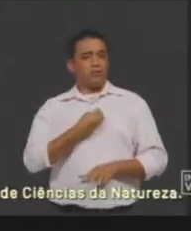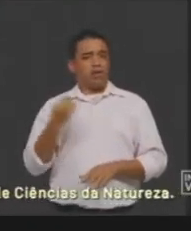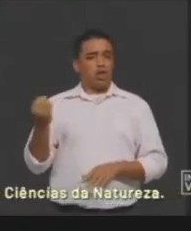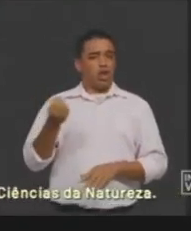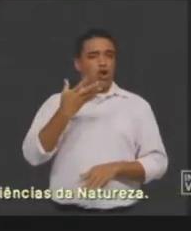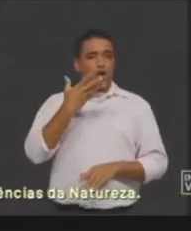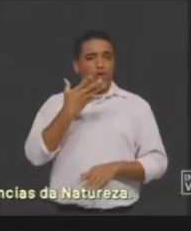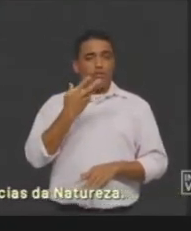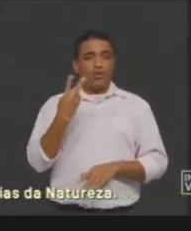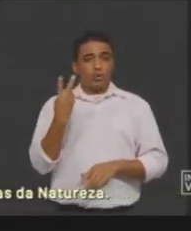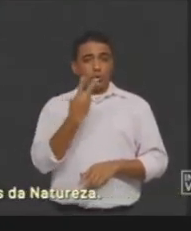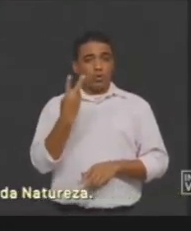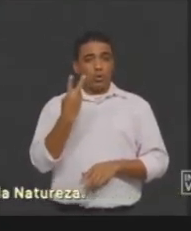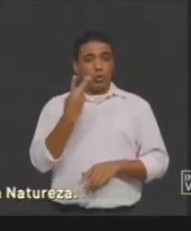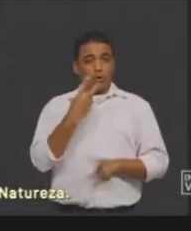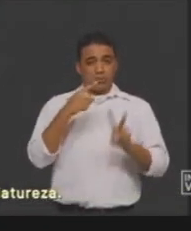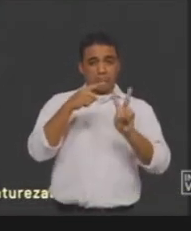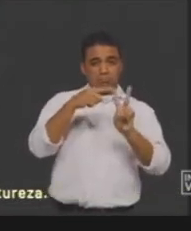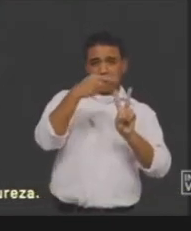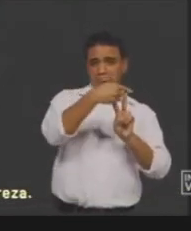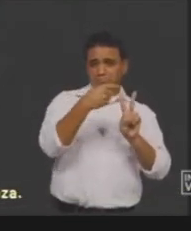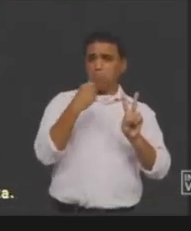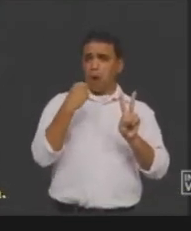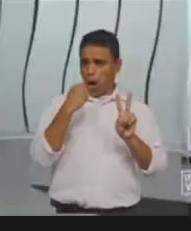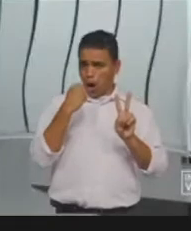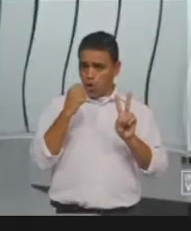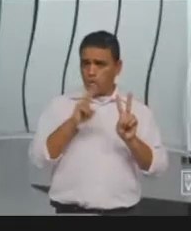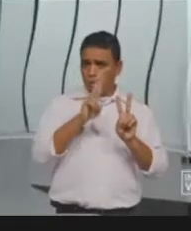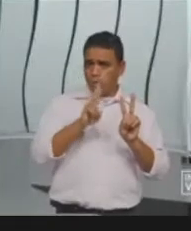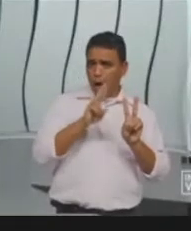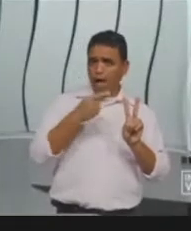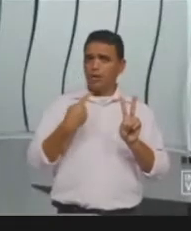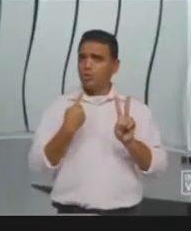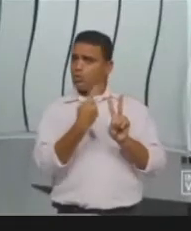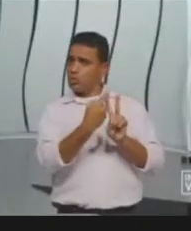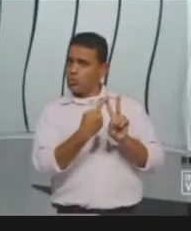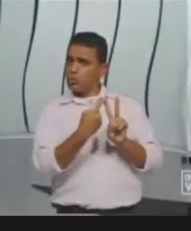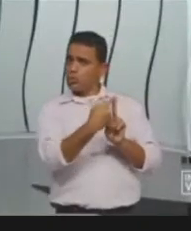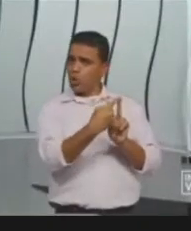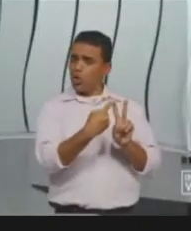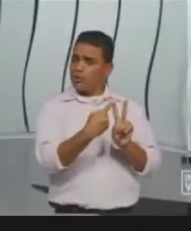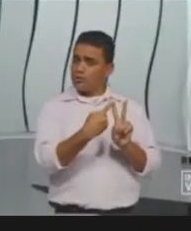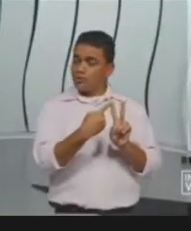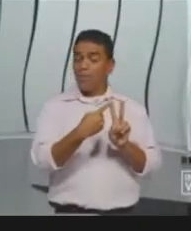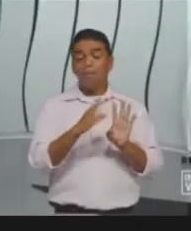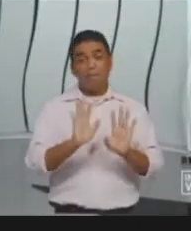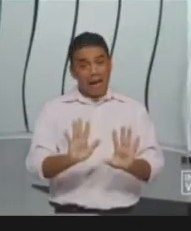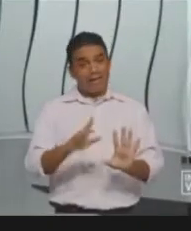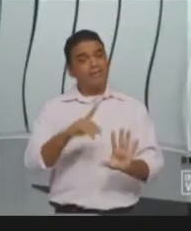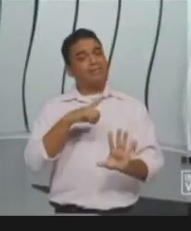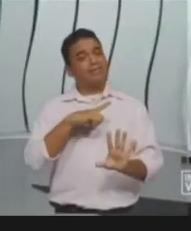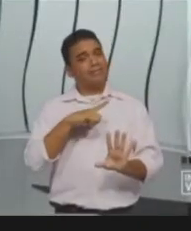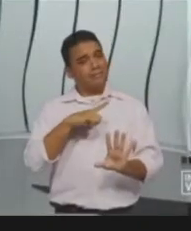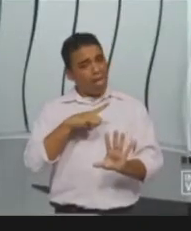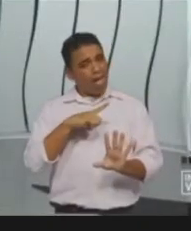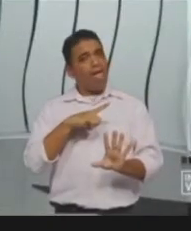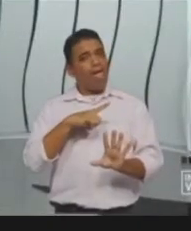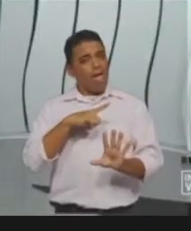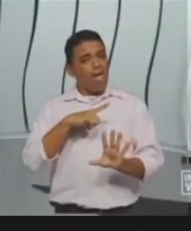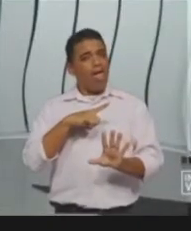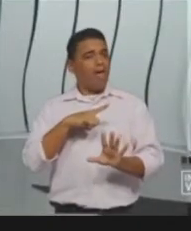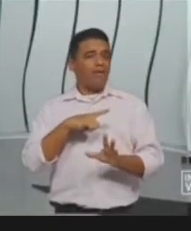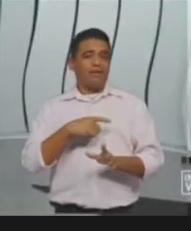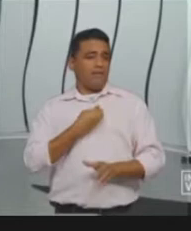reprodução, tanto sexuada quanto assexuada. E organismos que são capazes de realizar esses dois modos